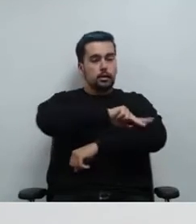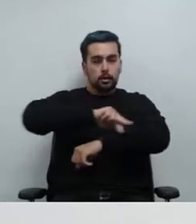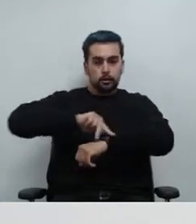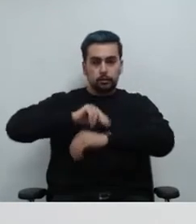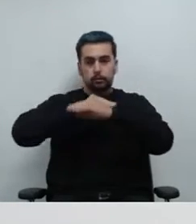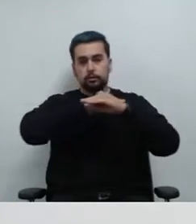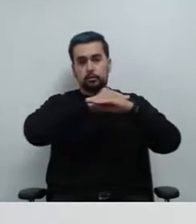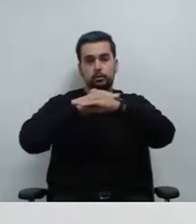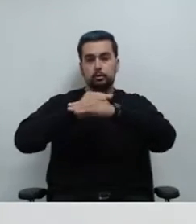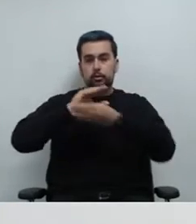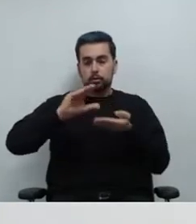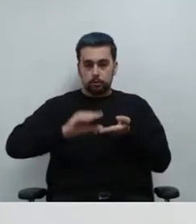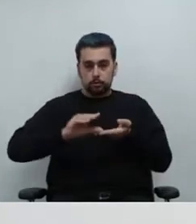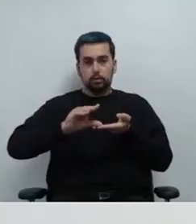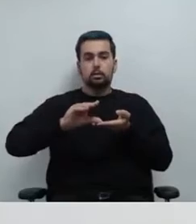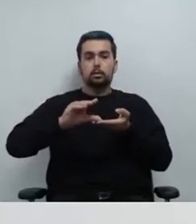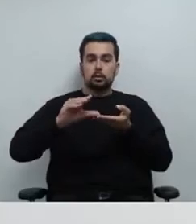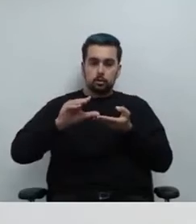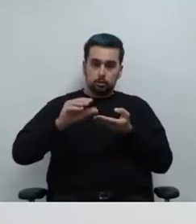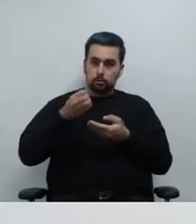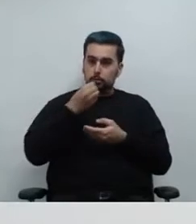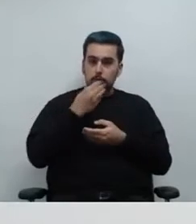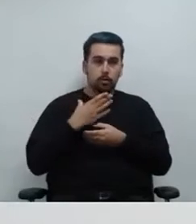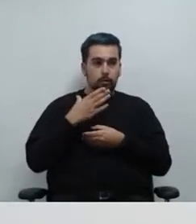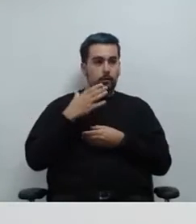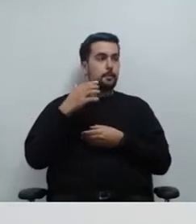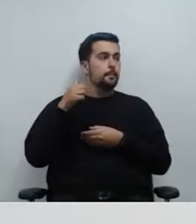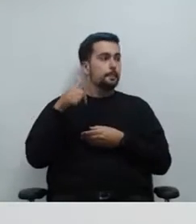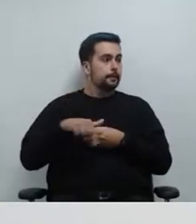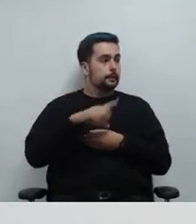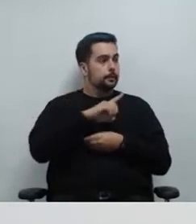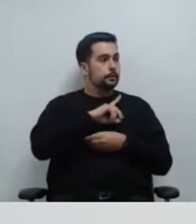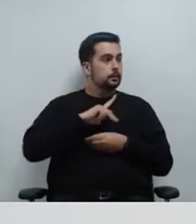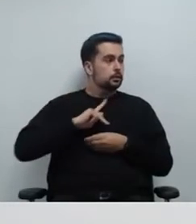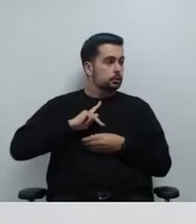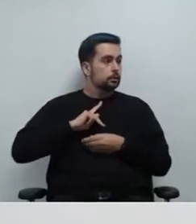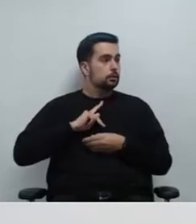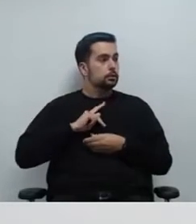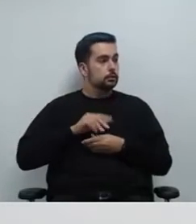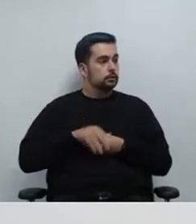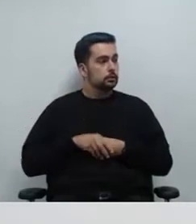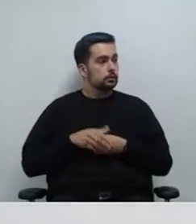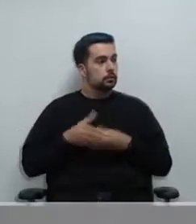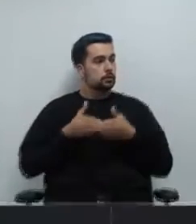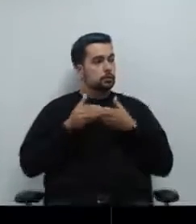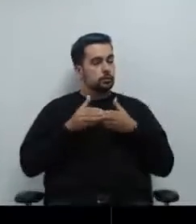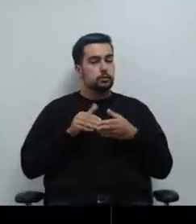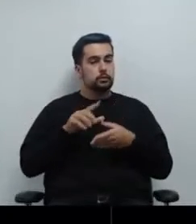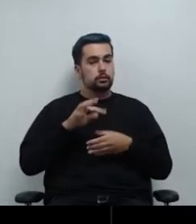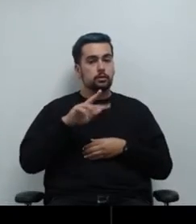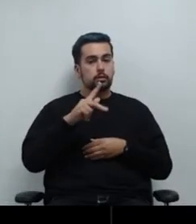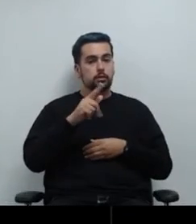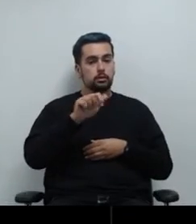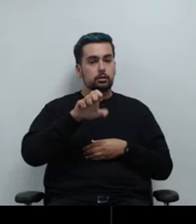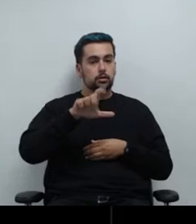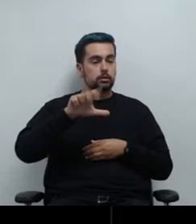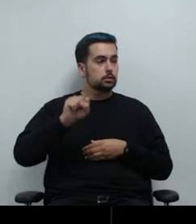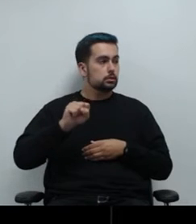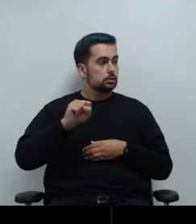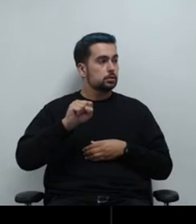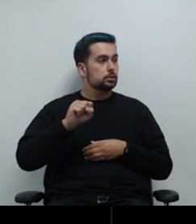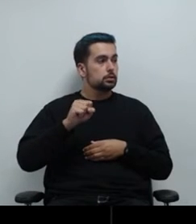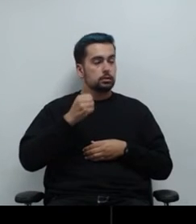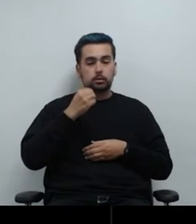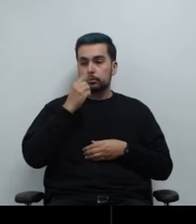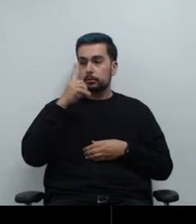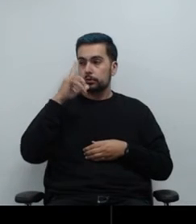conselheiro consultivo da ouvidoria, bastante conhecido desse colegiado, Rodinei Jericó. Então, por favor, Thales. Olá a todos,